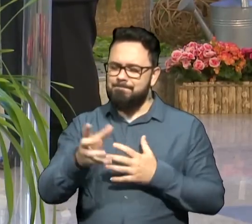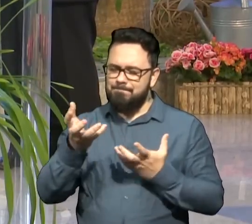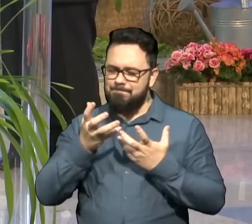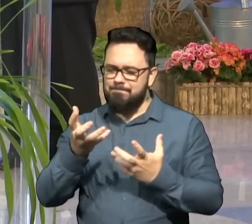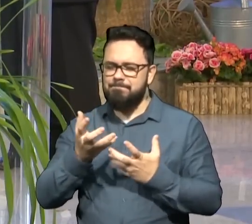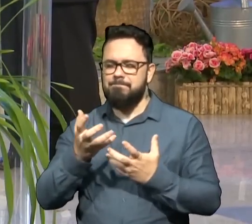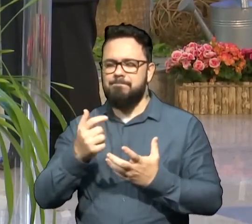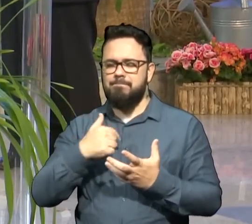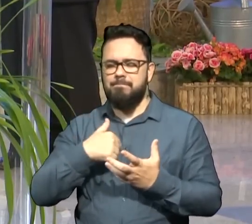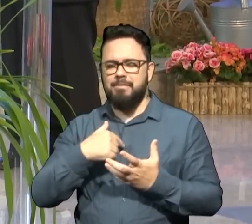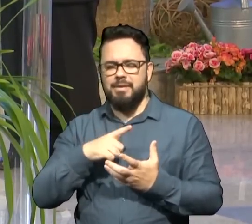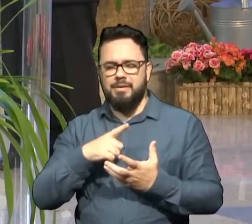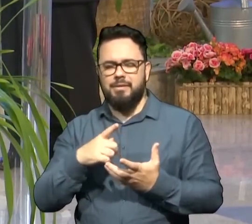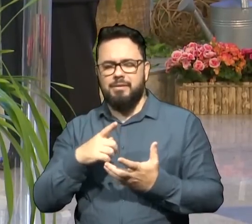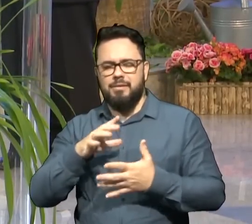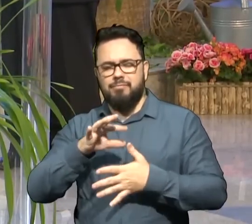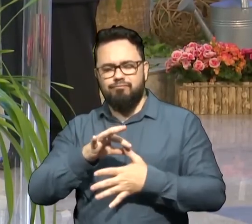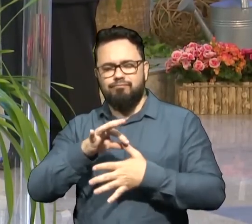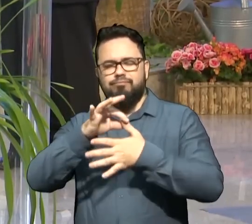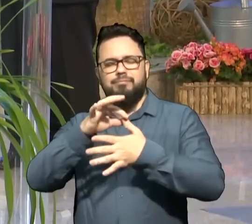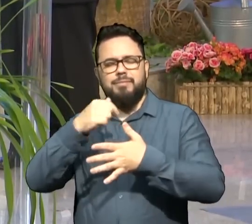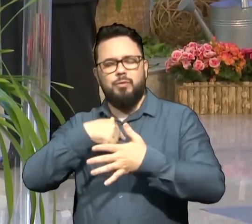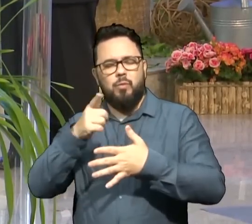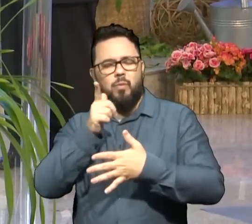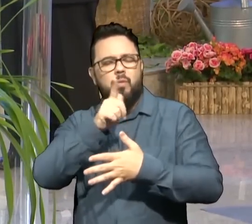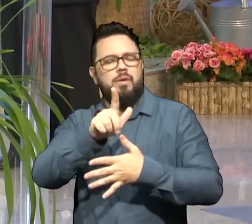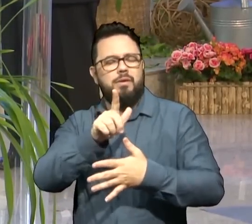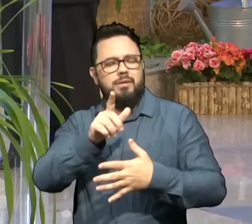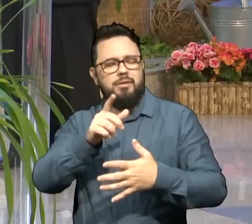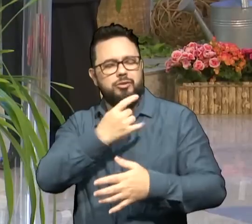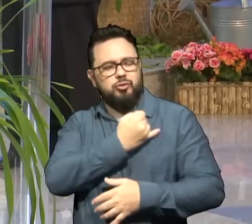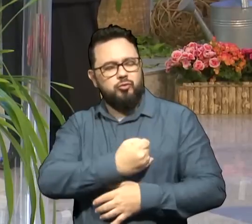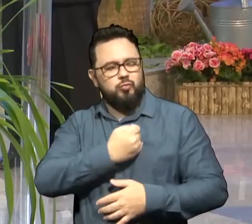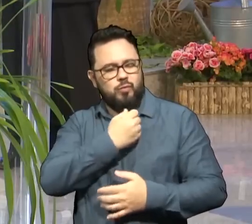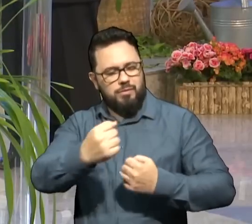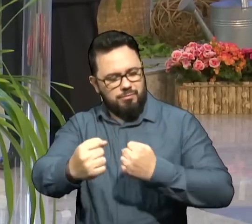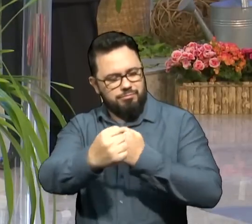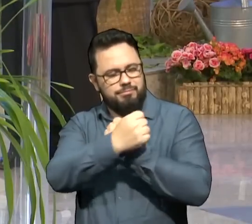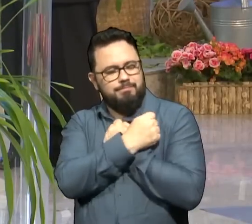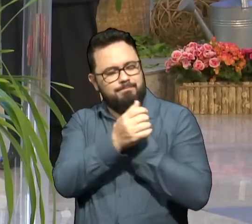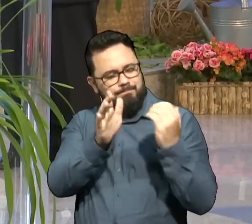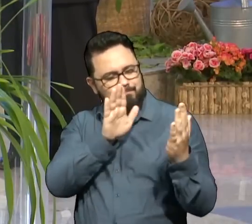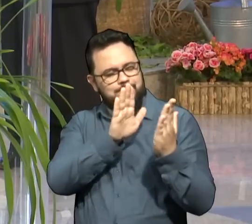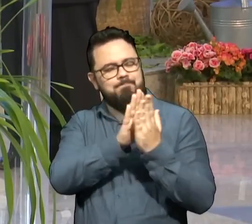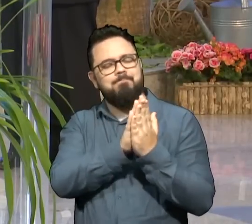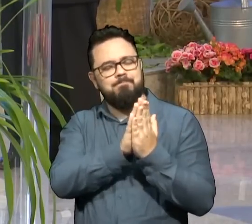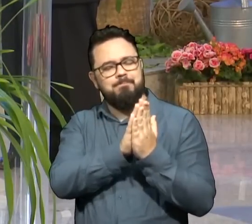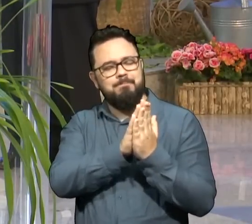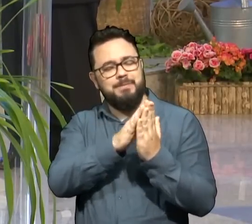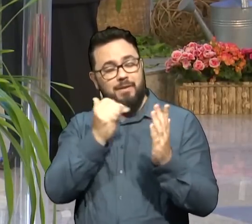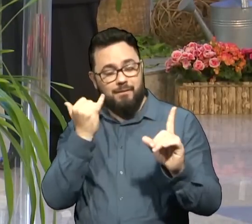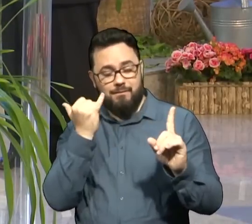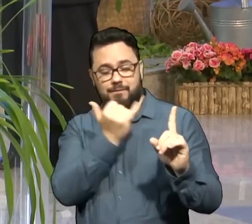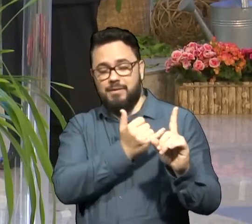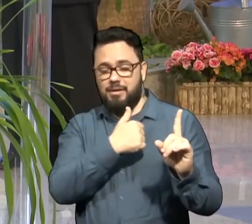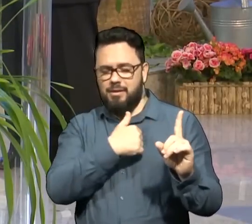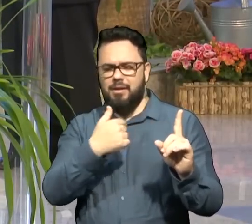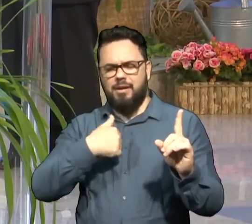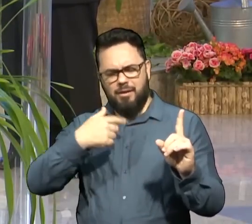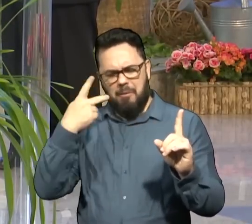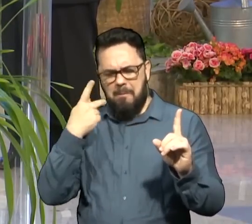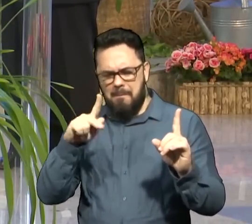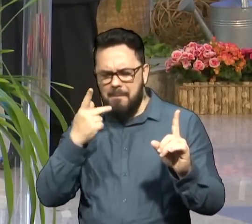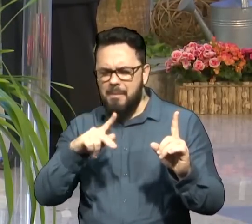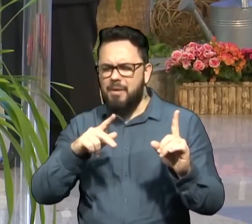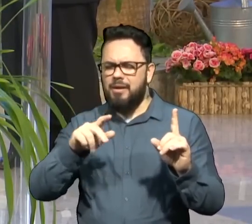eu quero ter o privilégio de dar um abraço no Apóstolo João eu quero poder dizer para ele que eu preguei sobre o